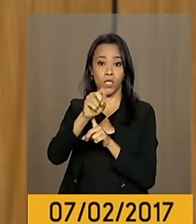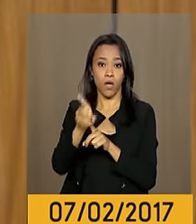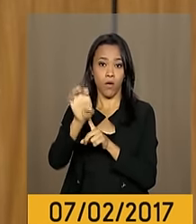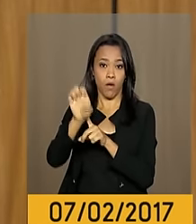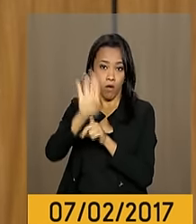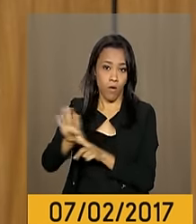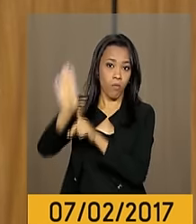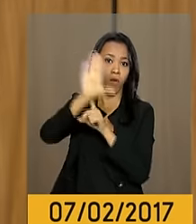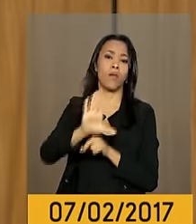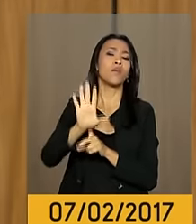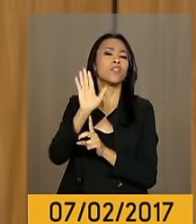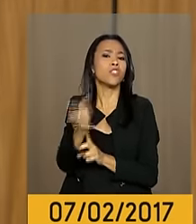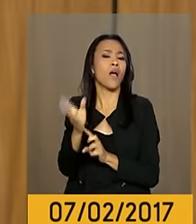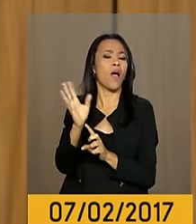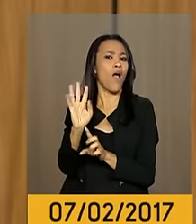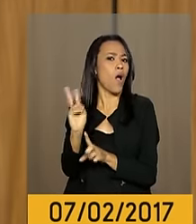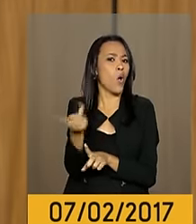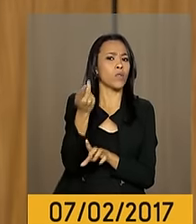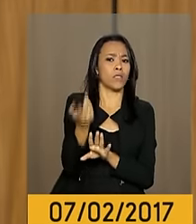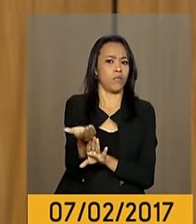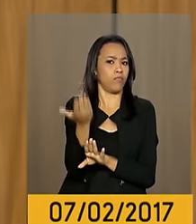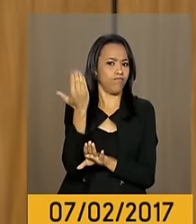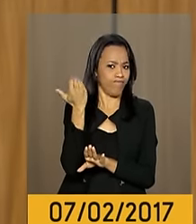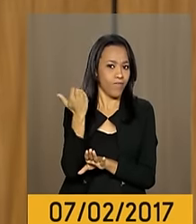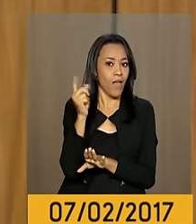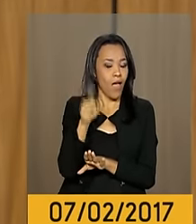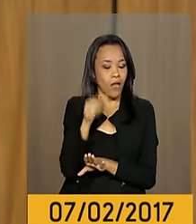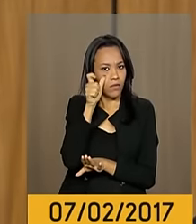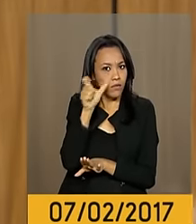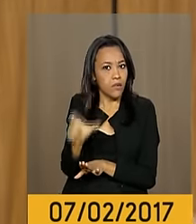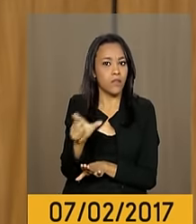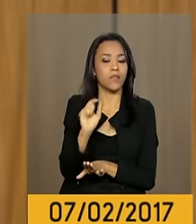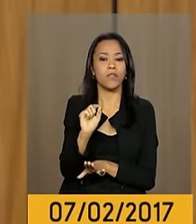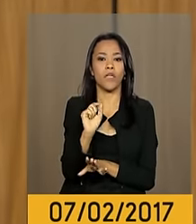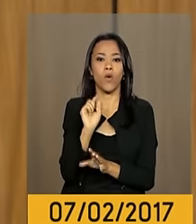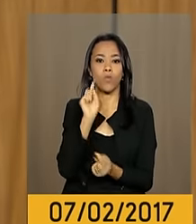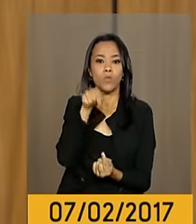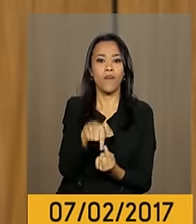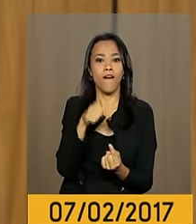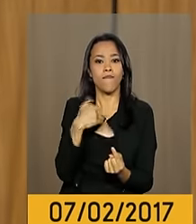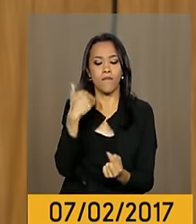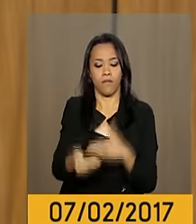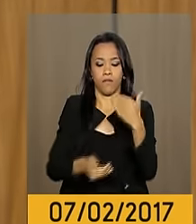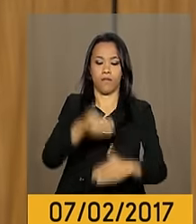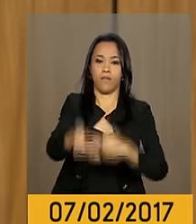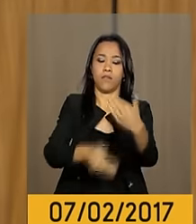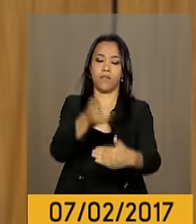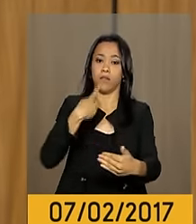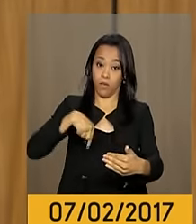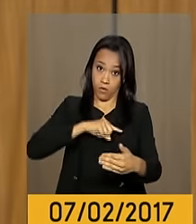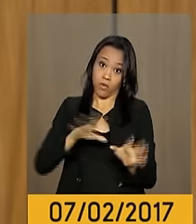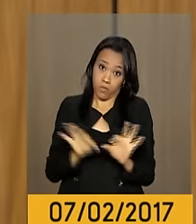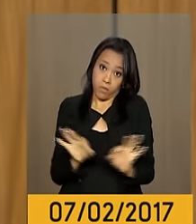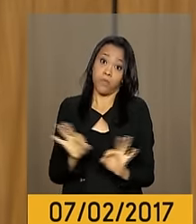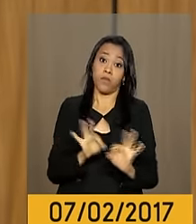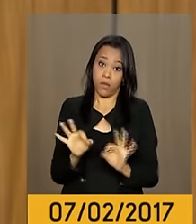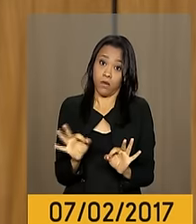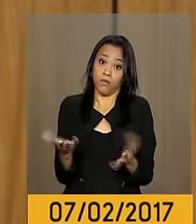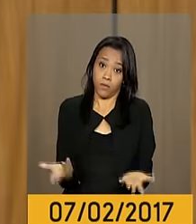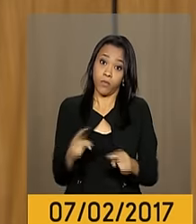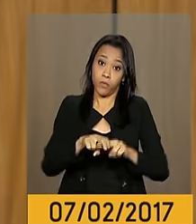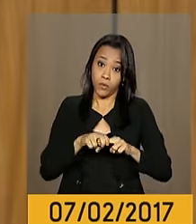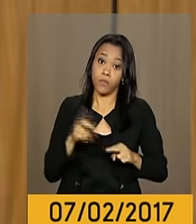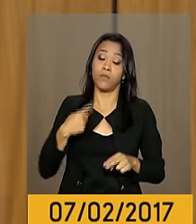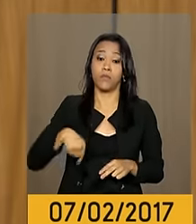tudo aquilo que ocorreu mostra um maior interesse em avançar neste acordo e nós devemos estar preparados E para isso